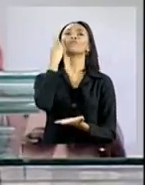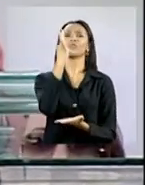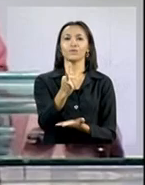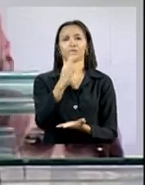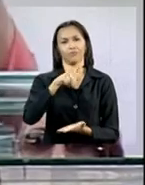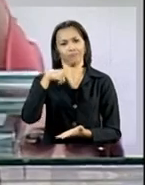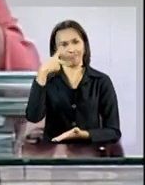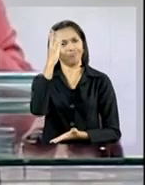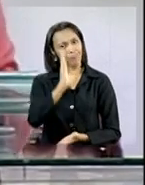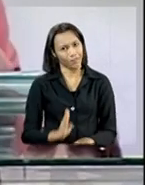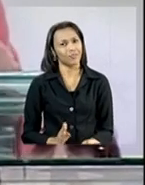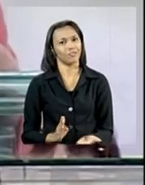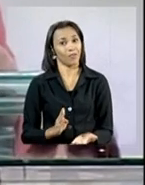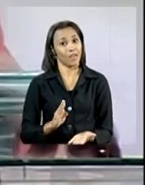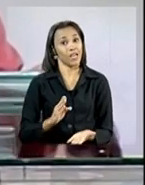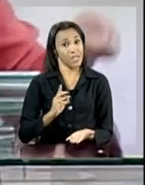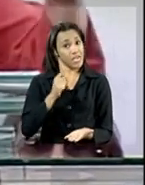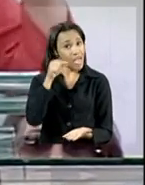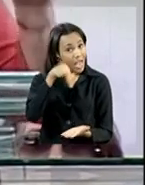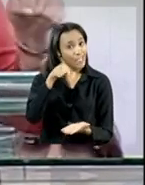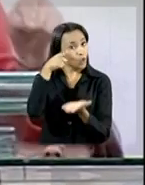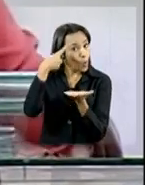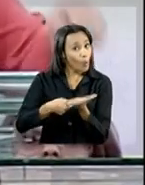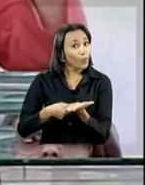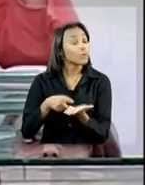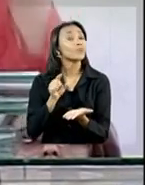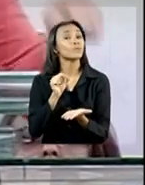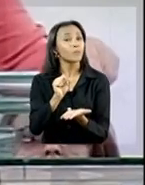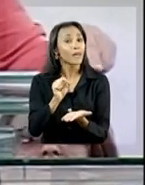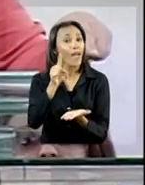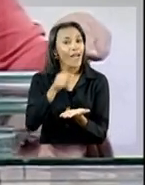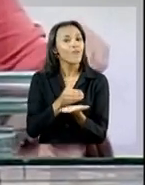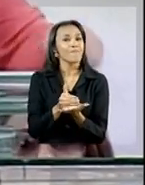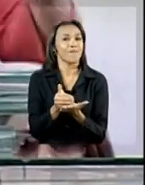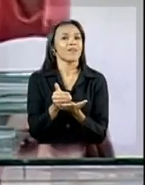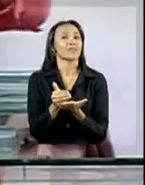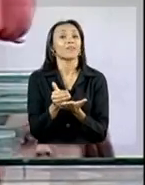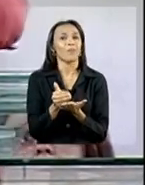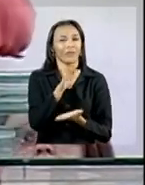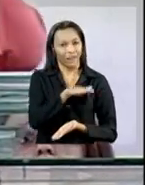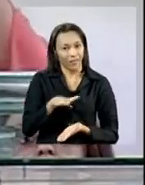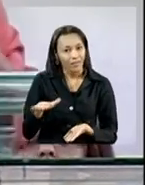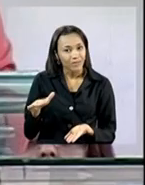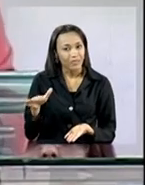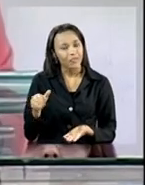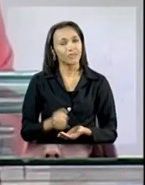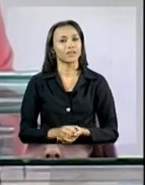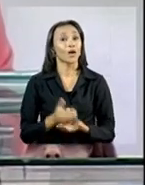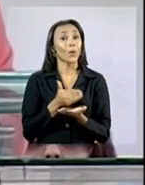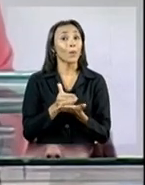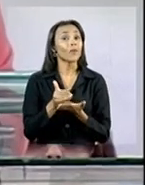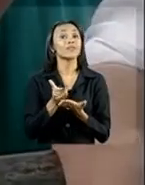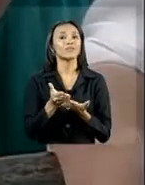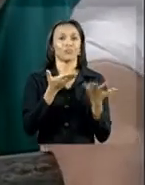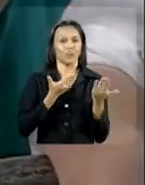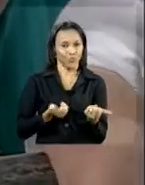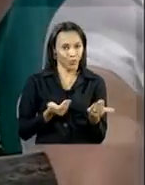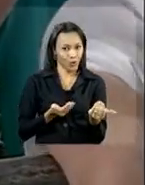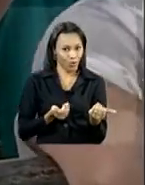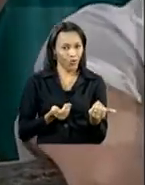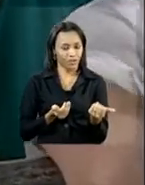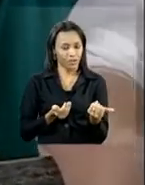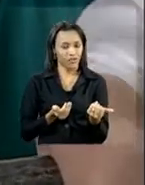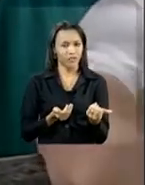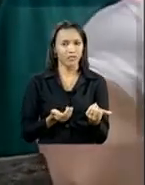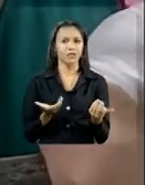país e esse compromisso ele passa pelas crianças e p ele passa pelos jovens